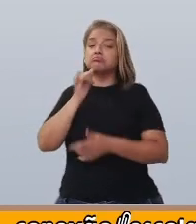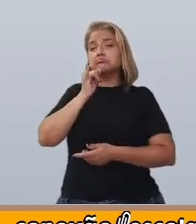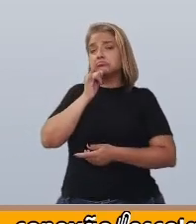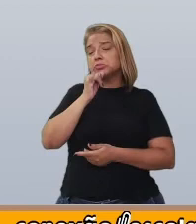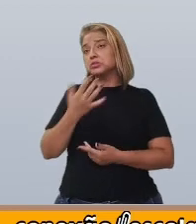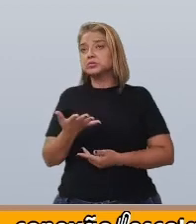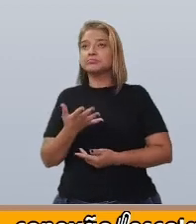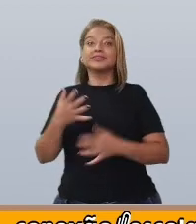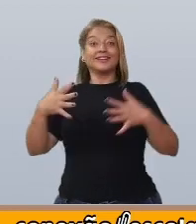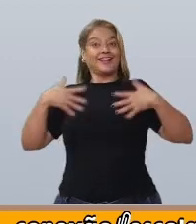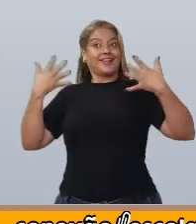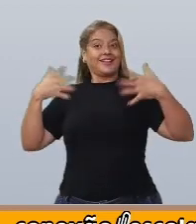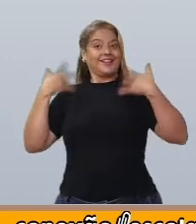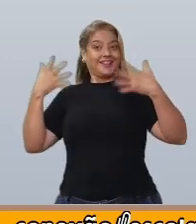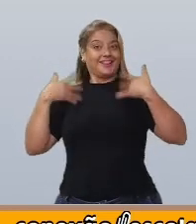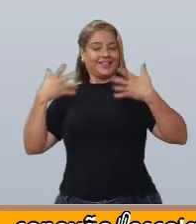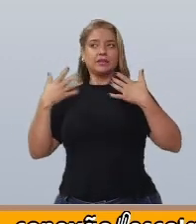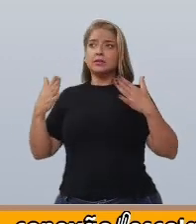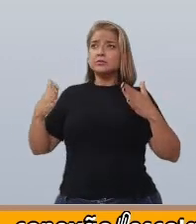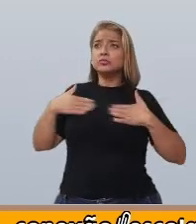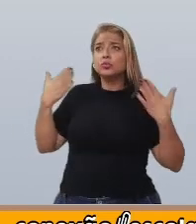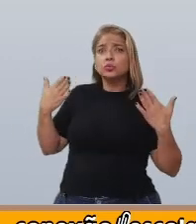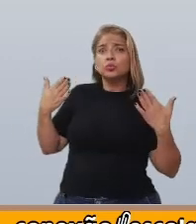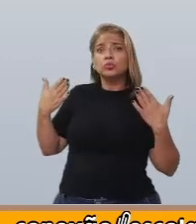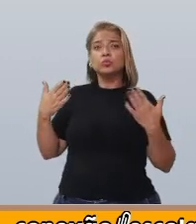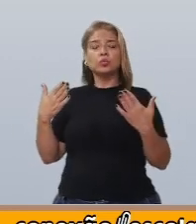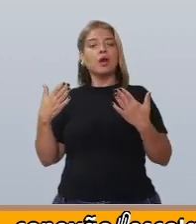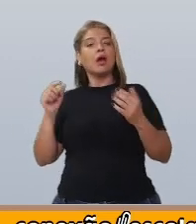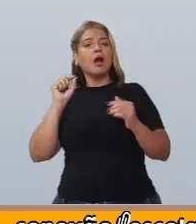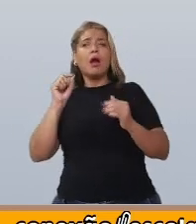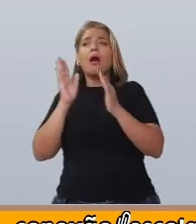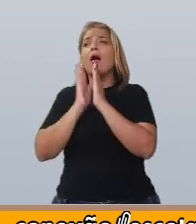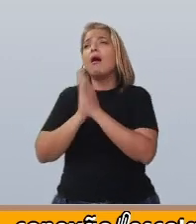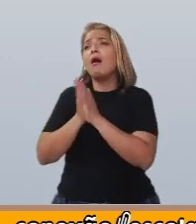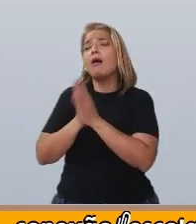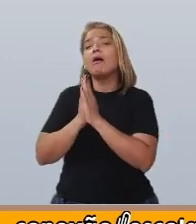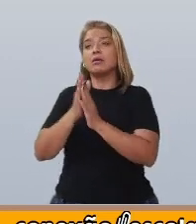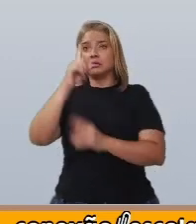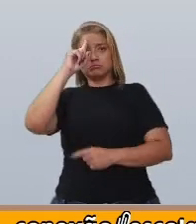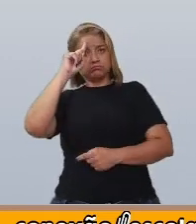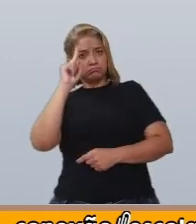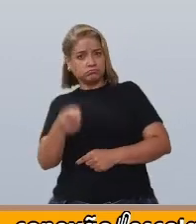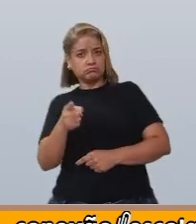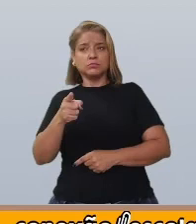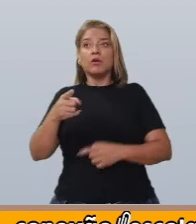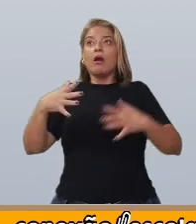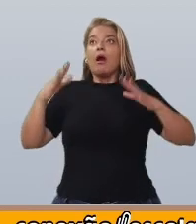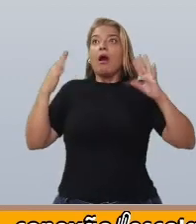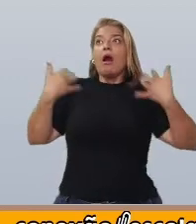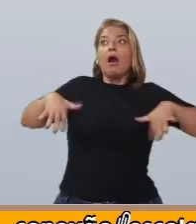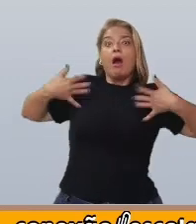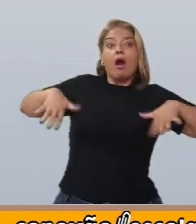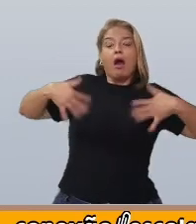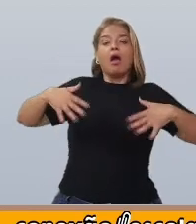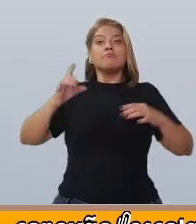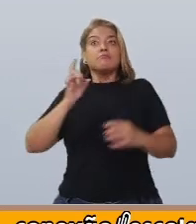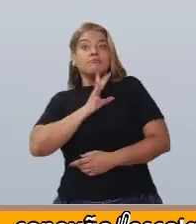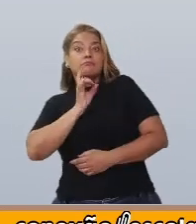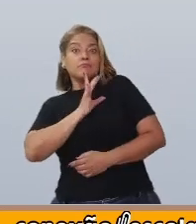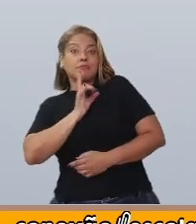como entusiasmo, surpresa, súplica, ordem, horror,